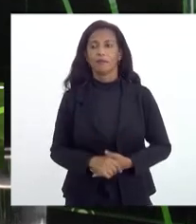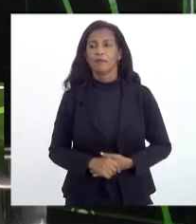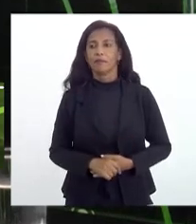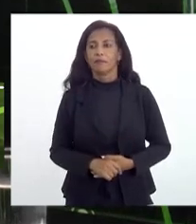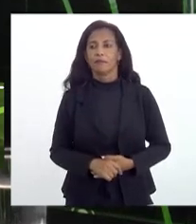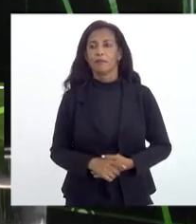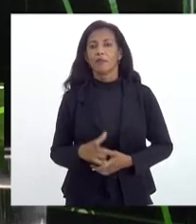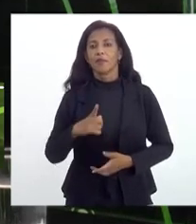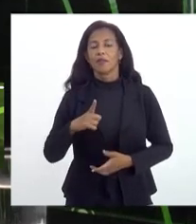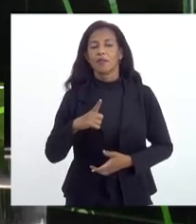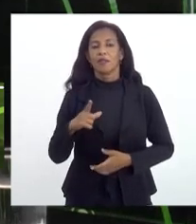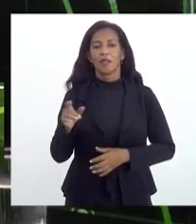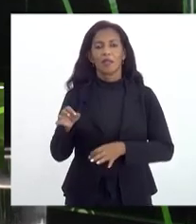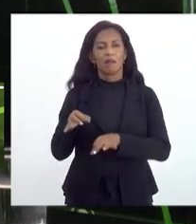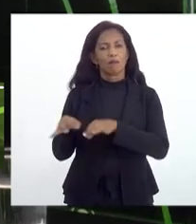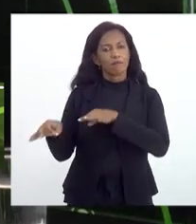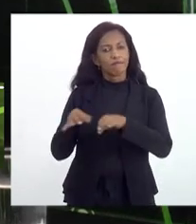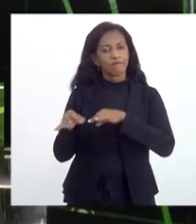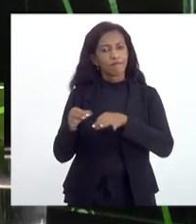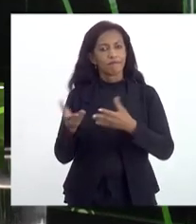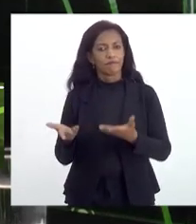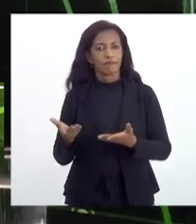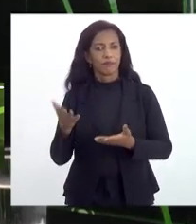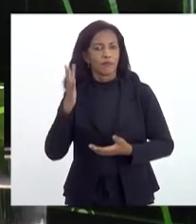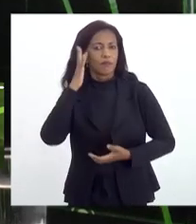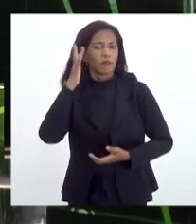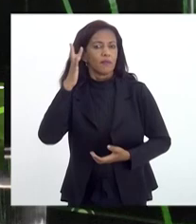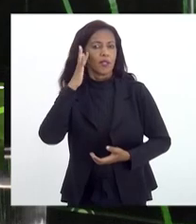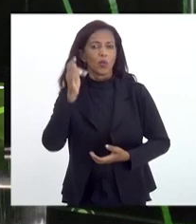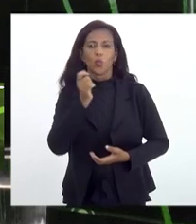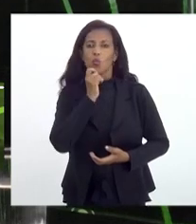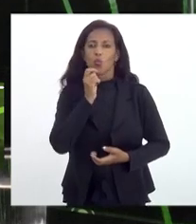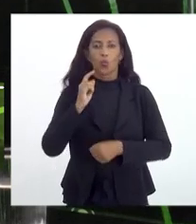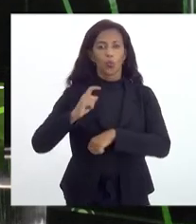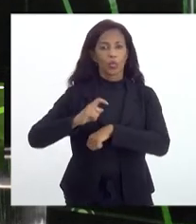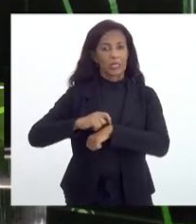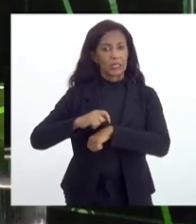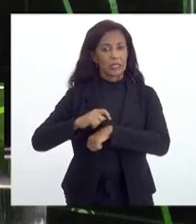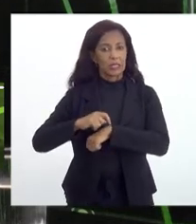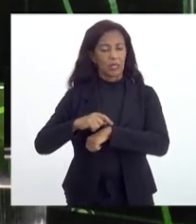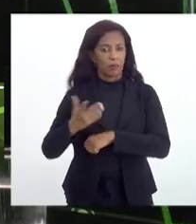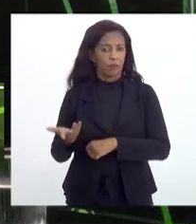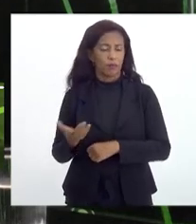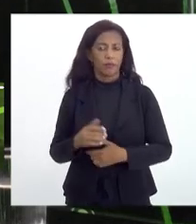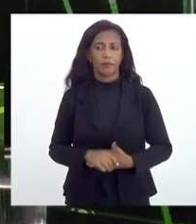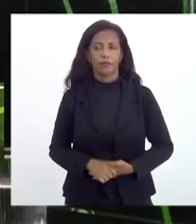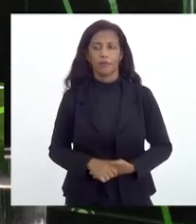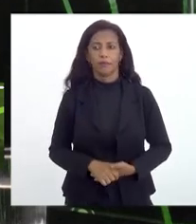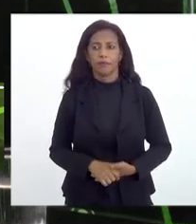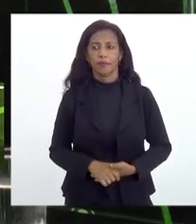de ter que fazer isso, nós imaginamos que não teremos tempo suficiente para